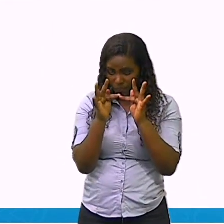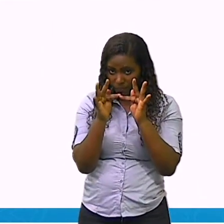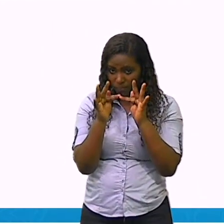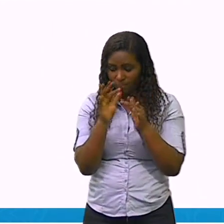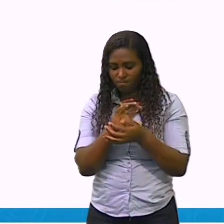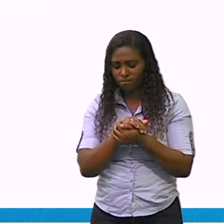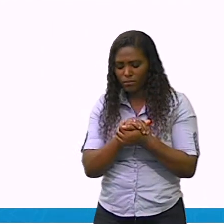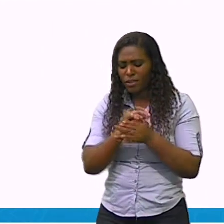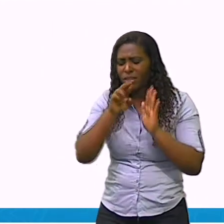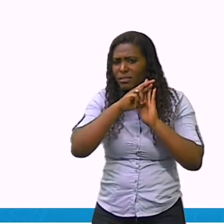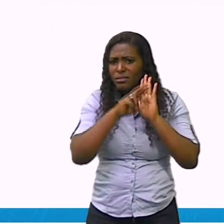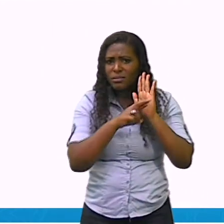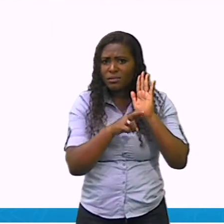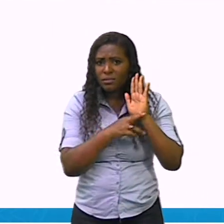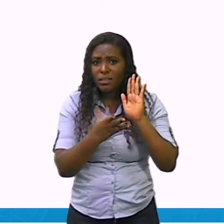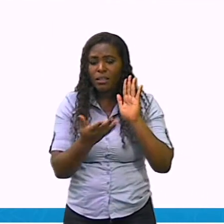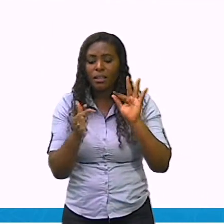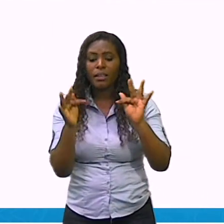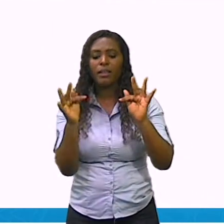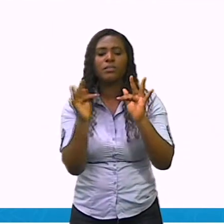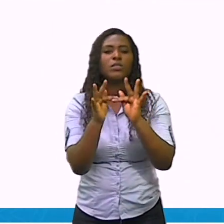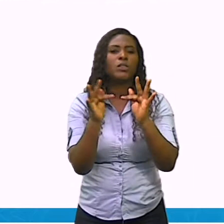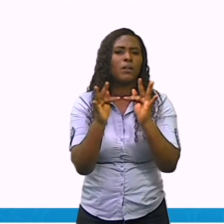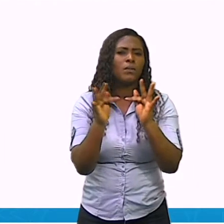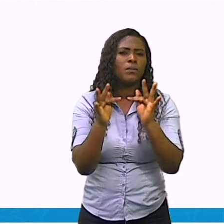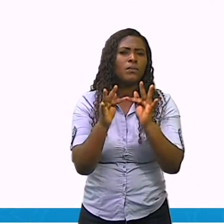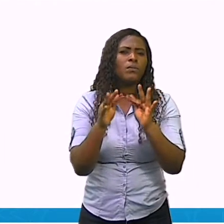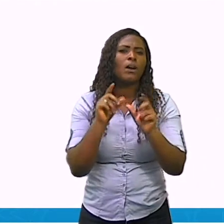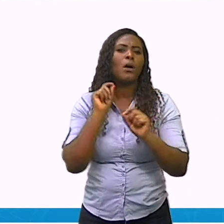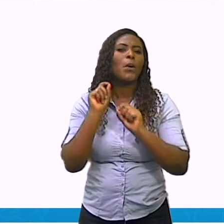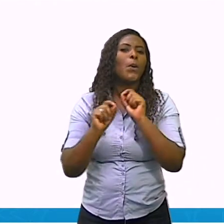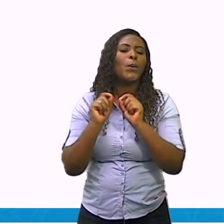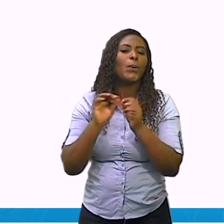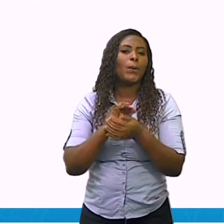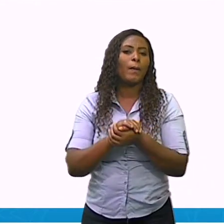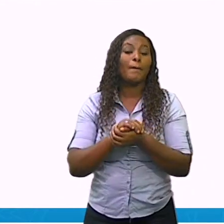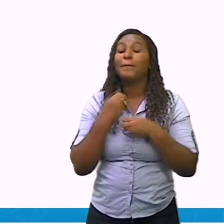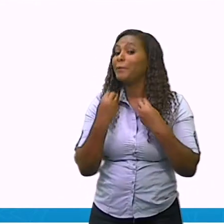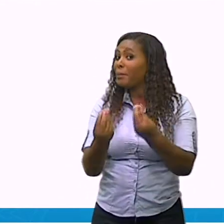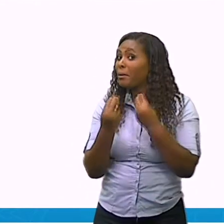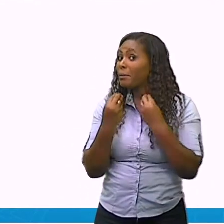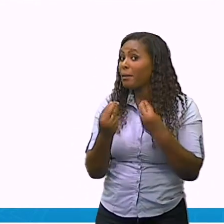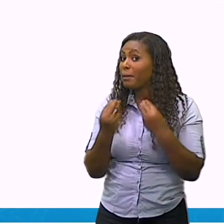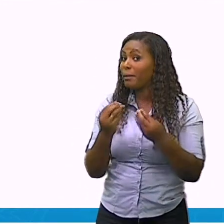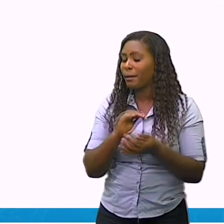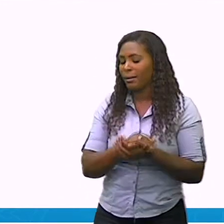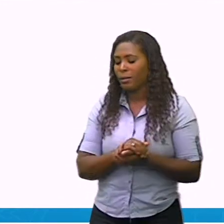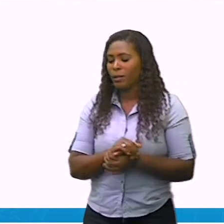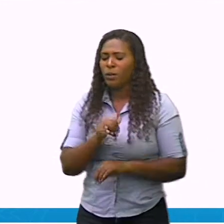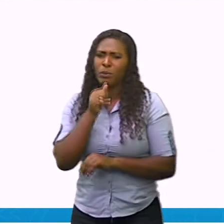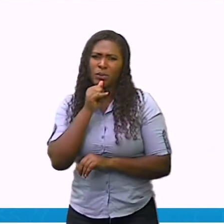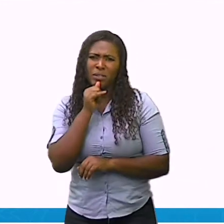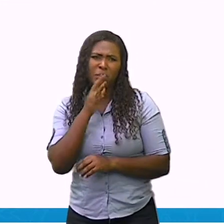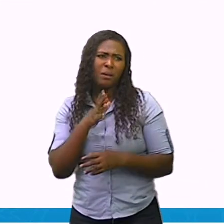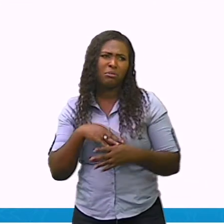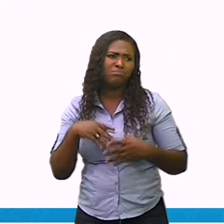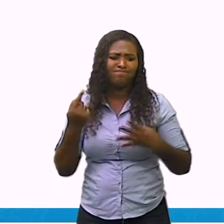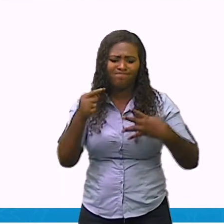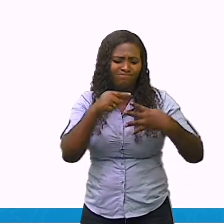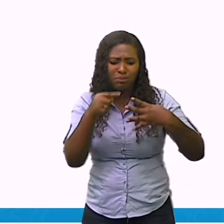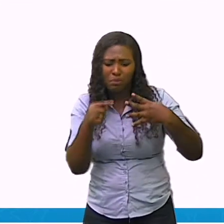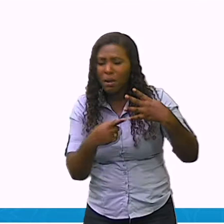de formação da função, ela serve para N valores. No